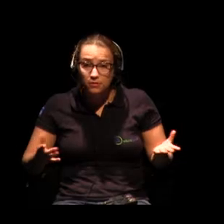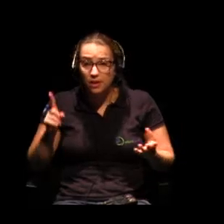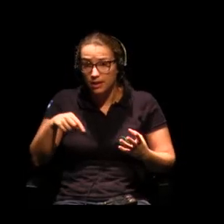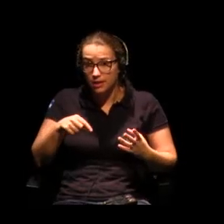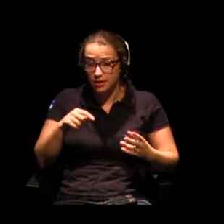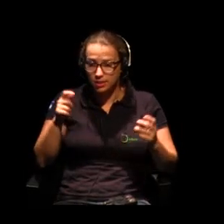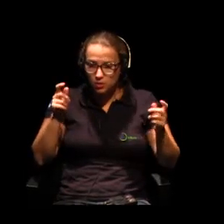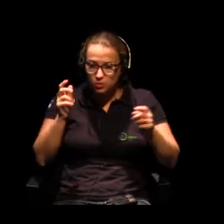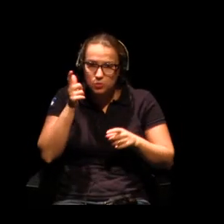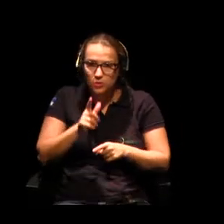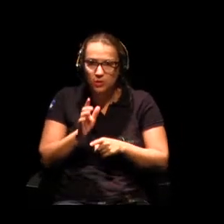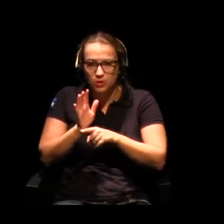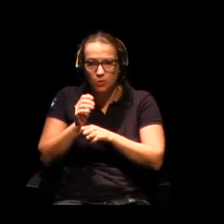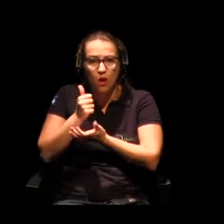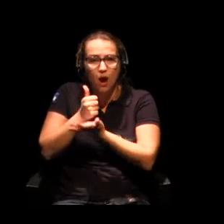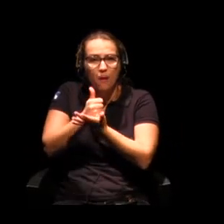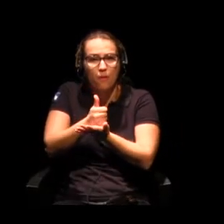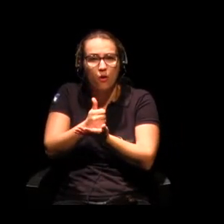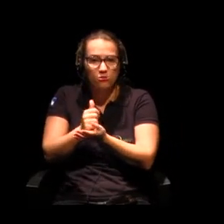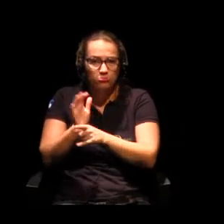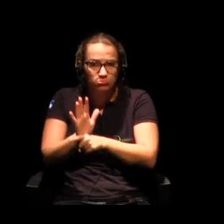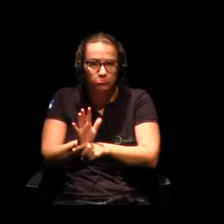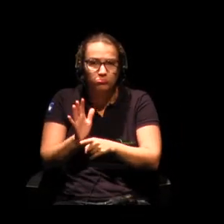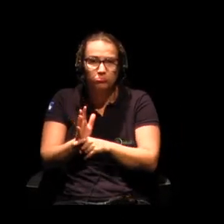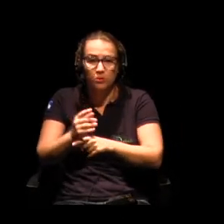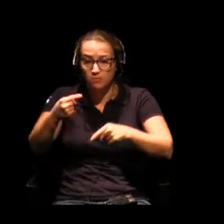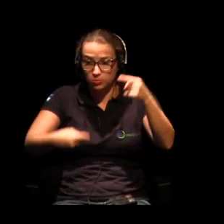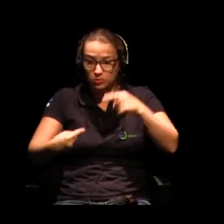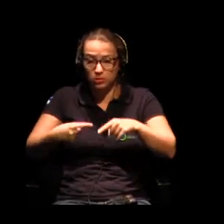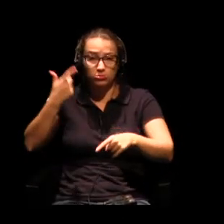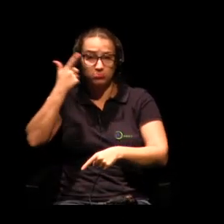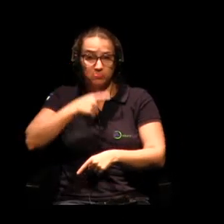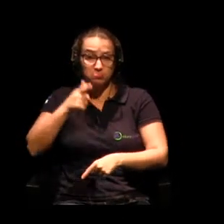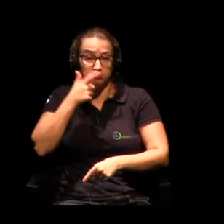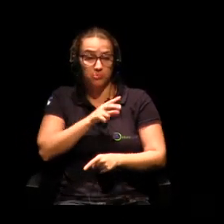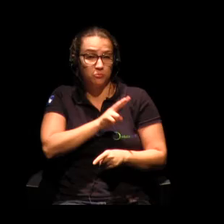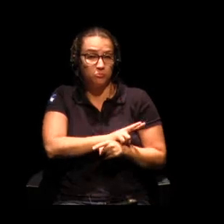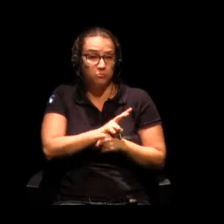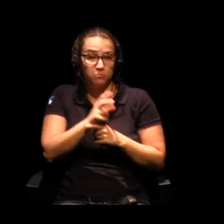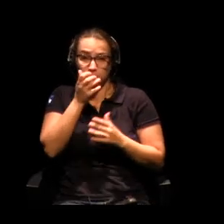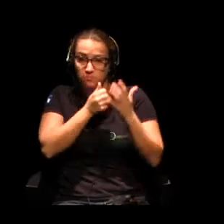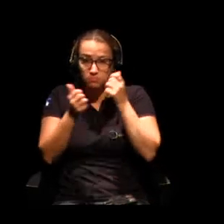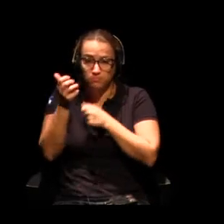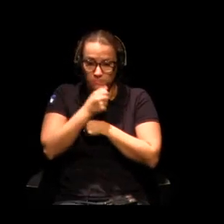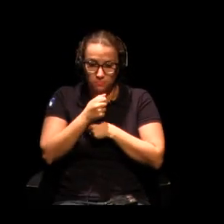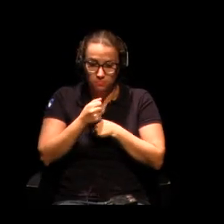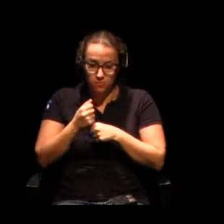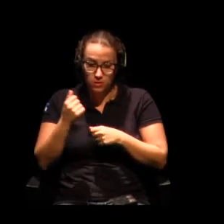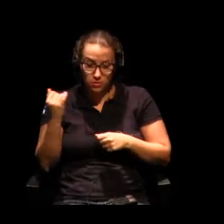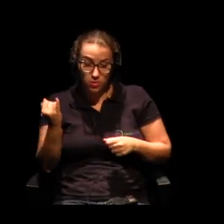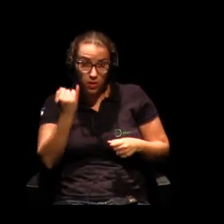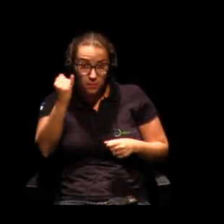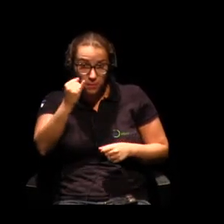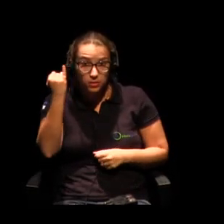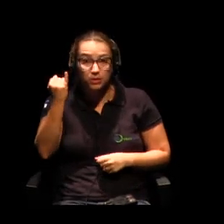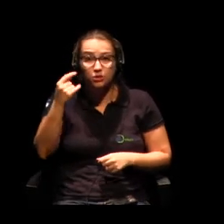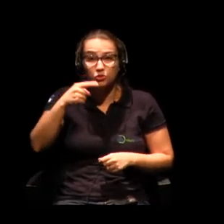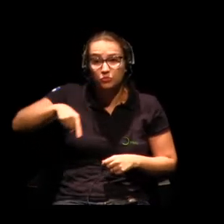pois foi um meio em que ele podia ter o apoio político para fazer isso acontecer. Mas uma das coisas que